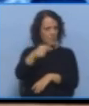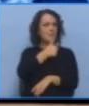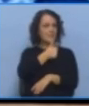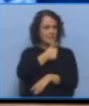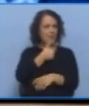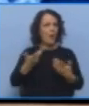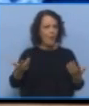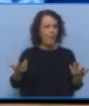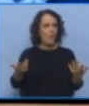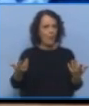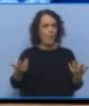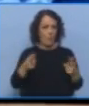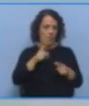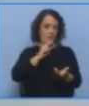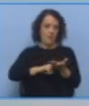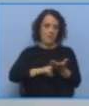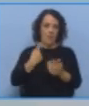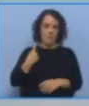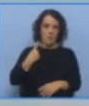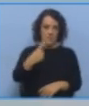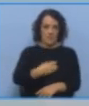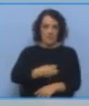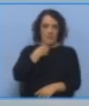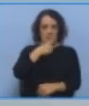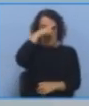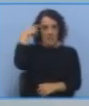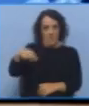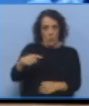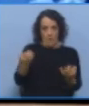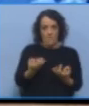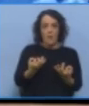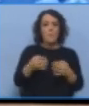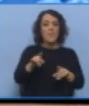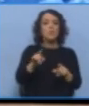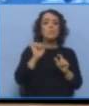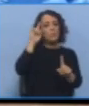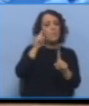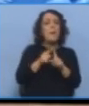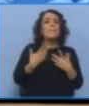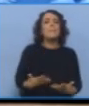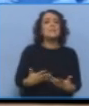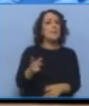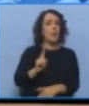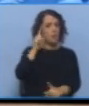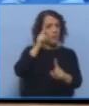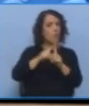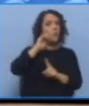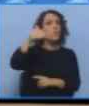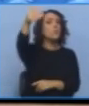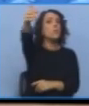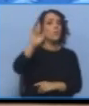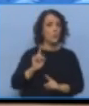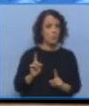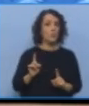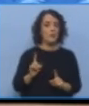não andamos aqui... Passam por esse realismo no dia a dia. Passamos por esse realismo. E isto não é para o presente. Isto é muito mais para o futuro do que para o presente.